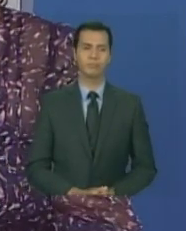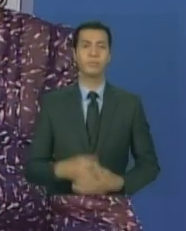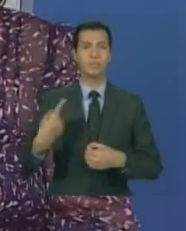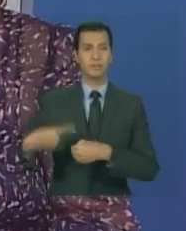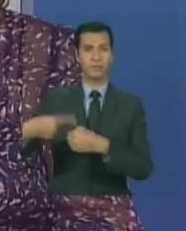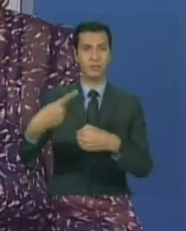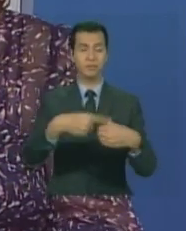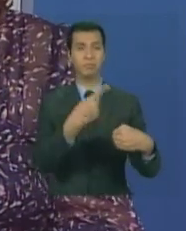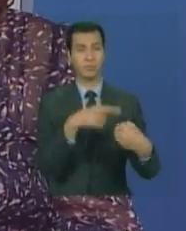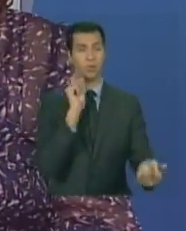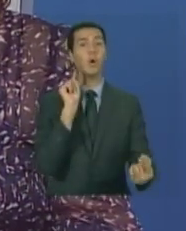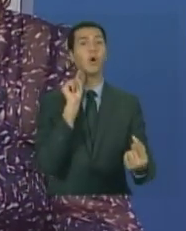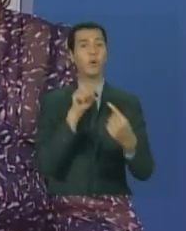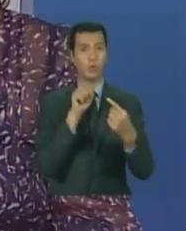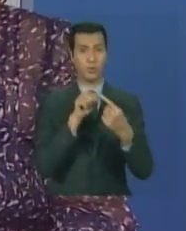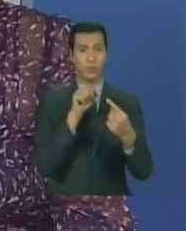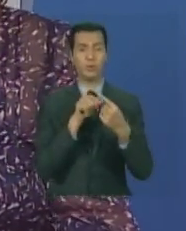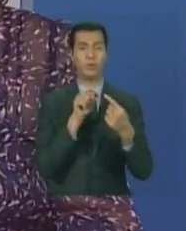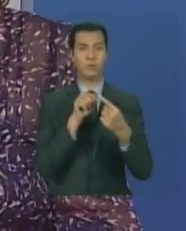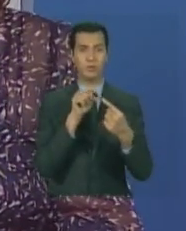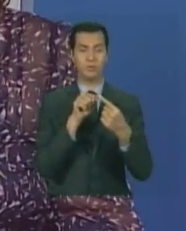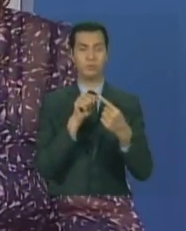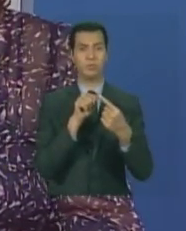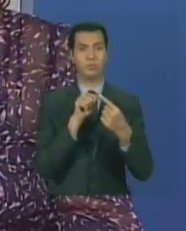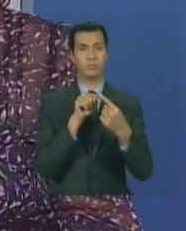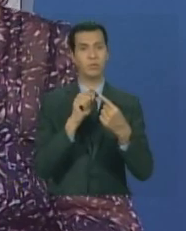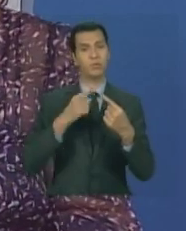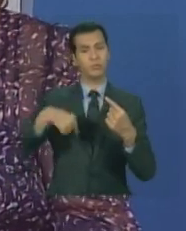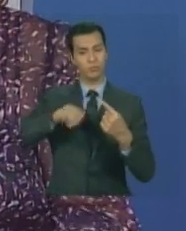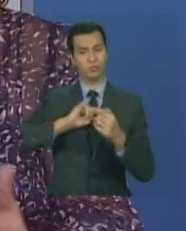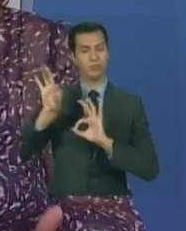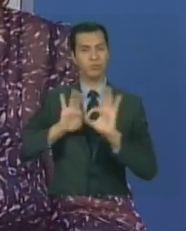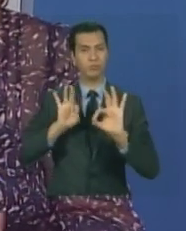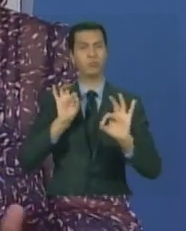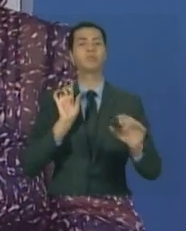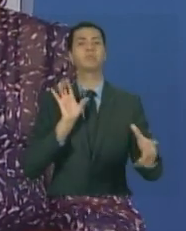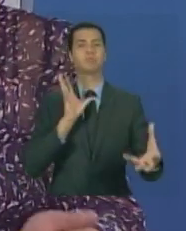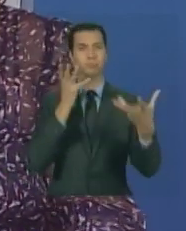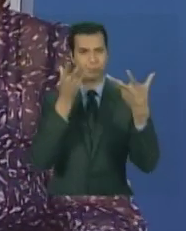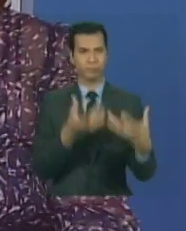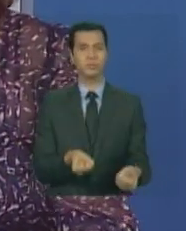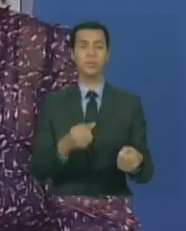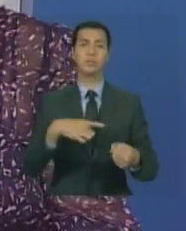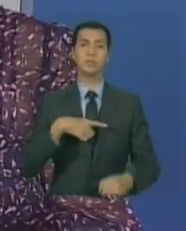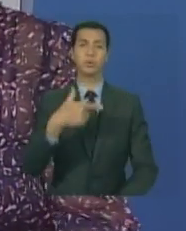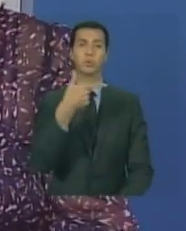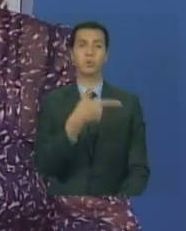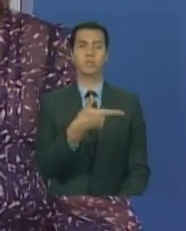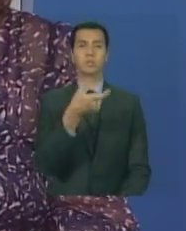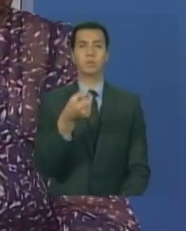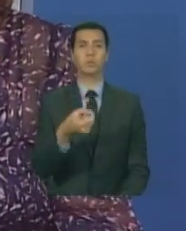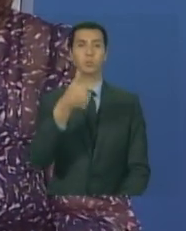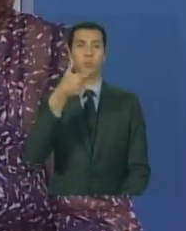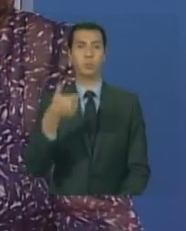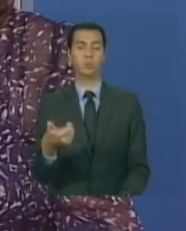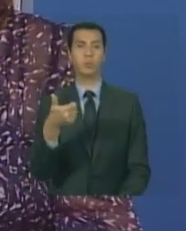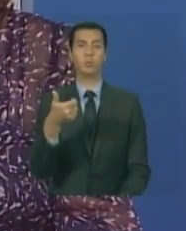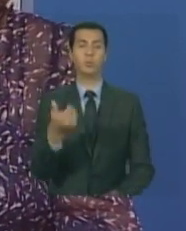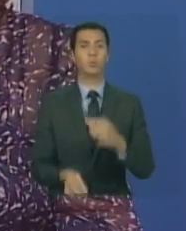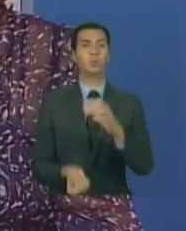entraram nos critérios, né, de 201 CRAs no Brasil já para este ano e